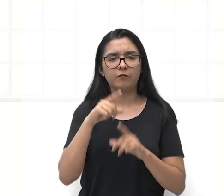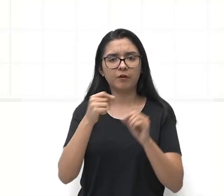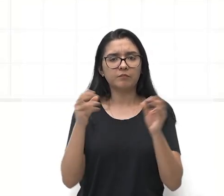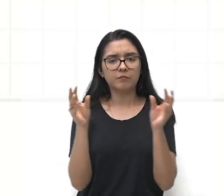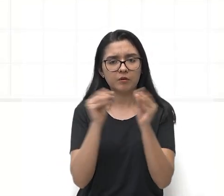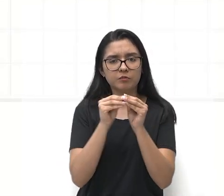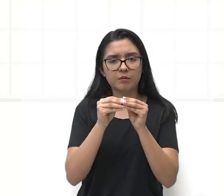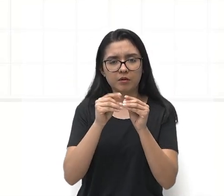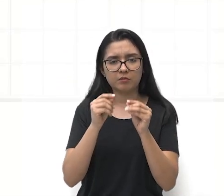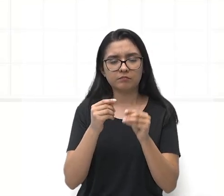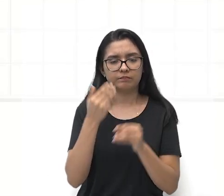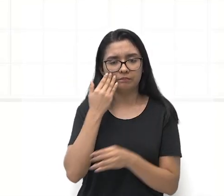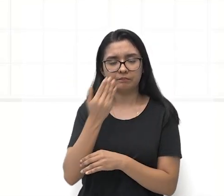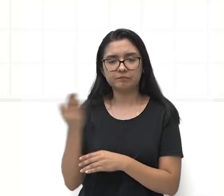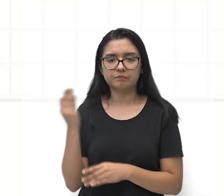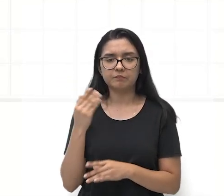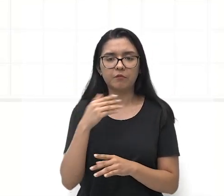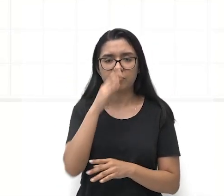vamos